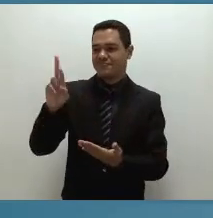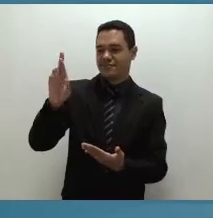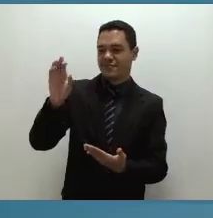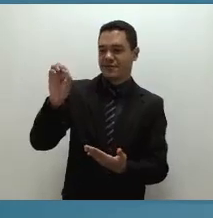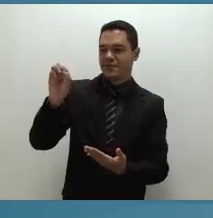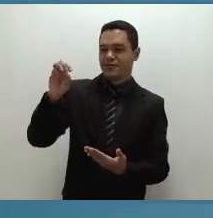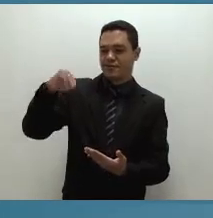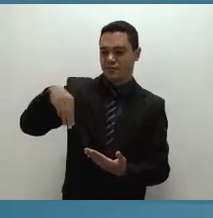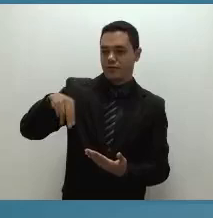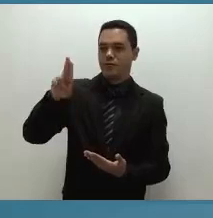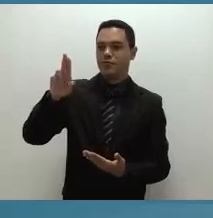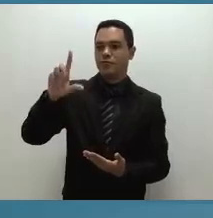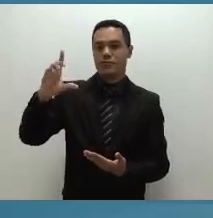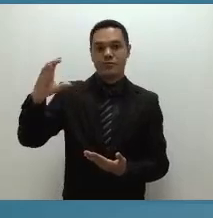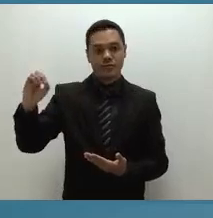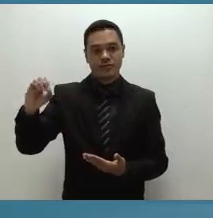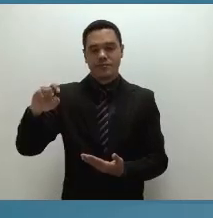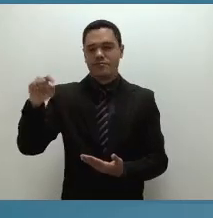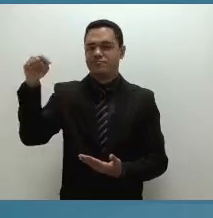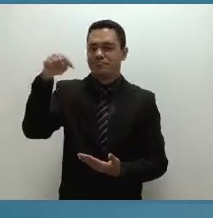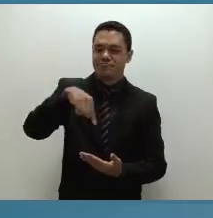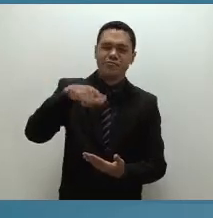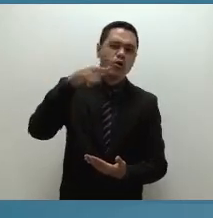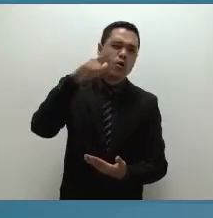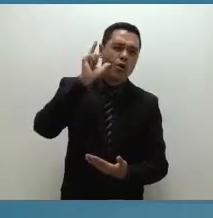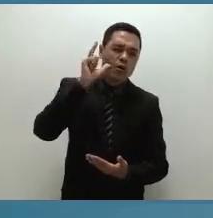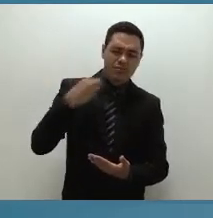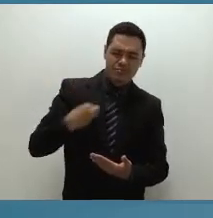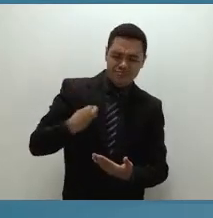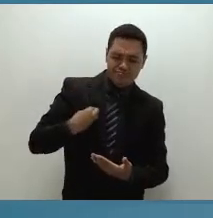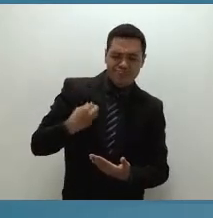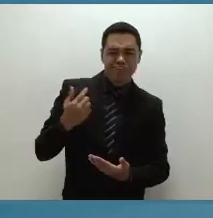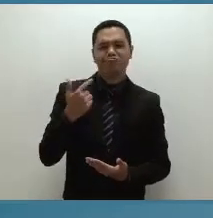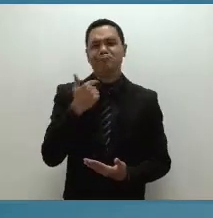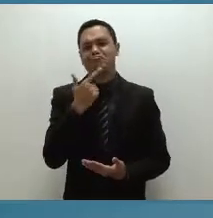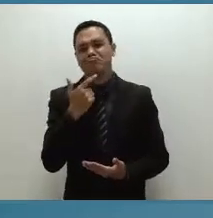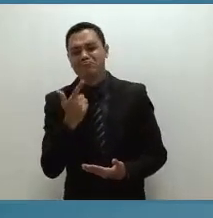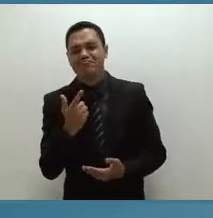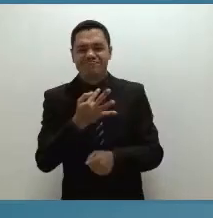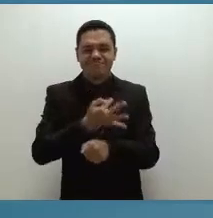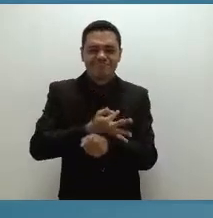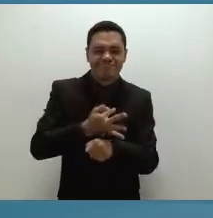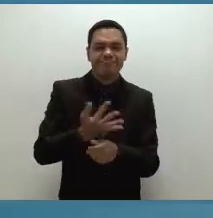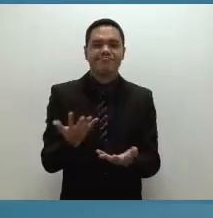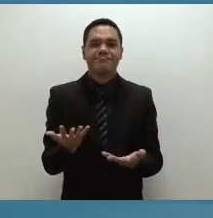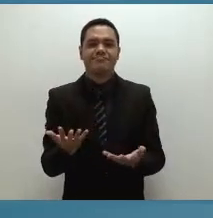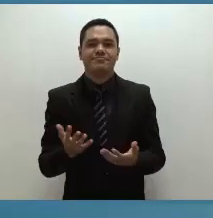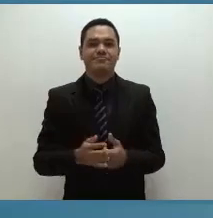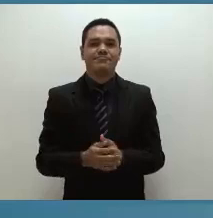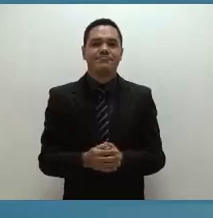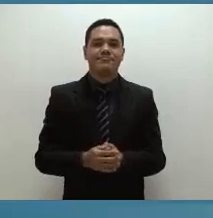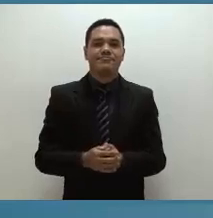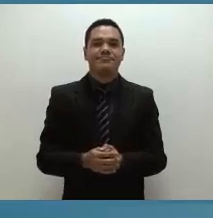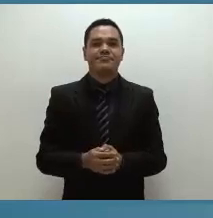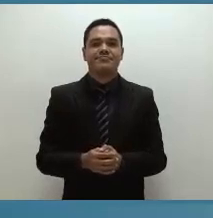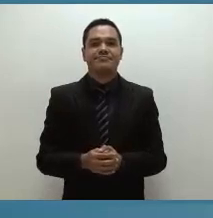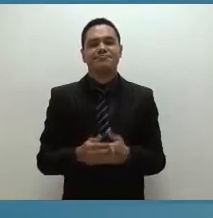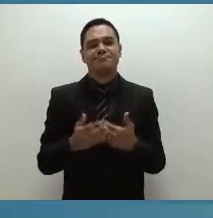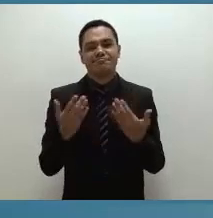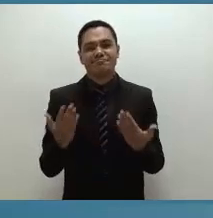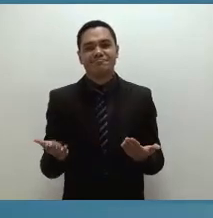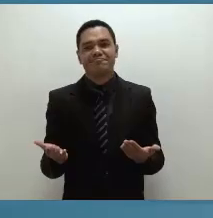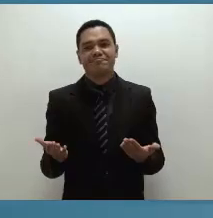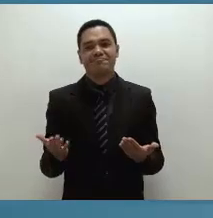presente durante a minha posse, a cerimônia. Decano, gostaria de